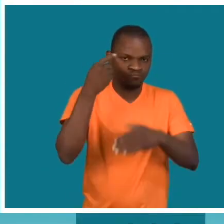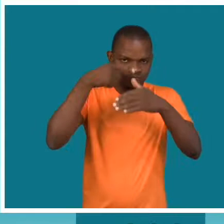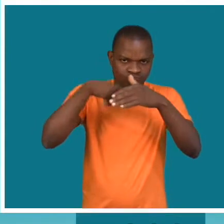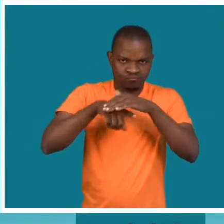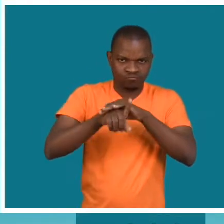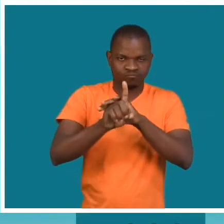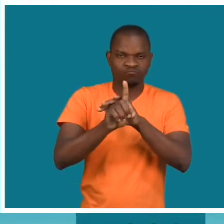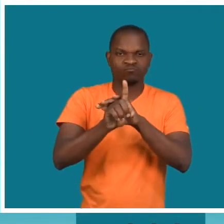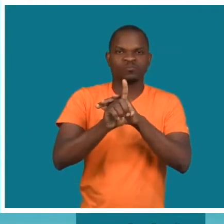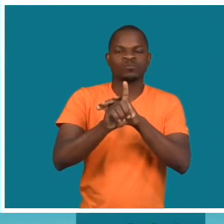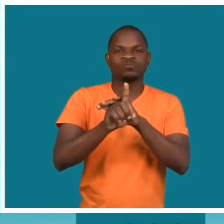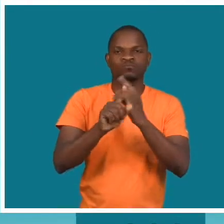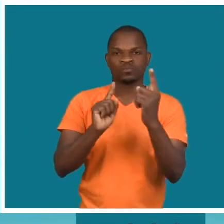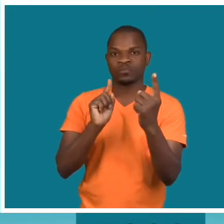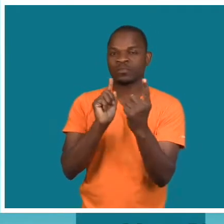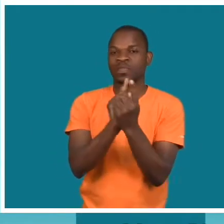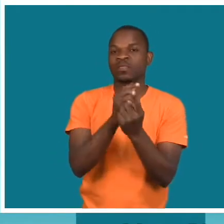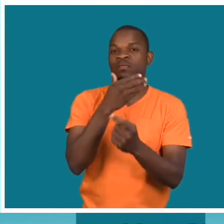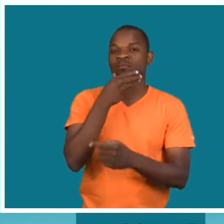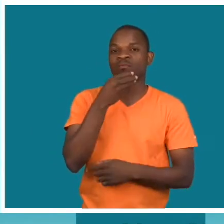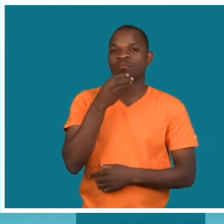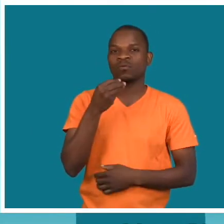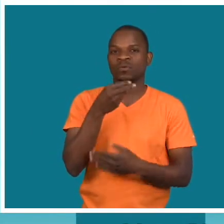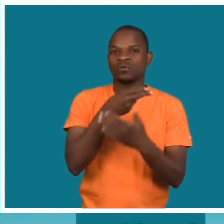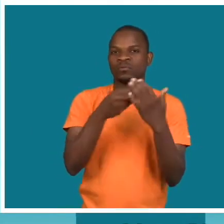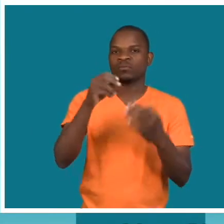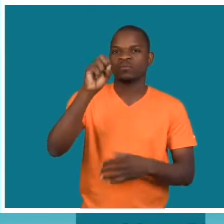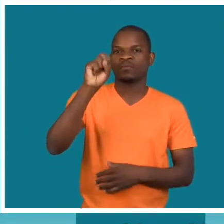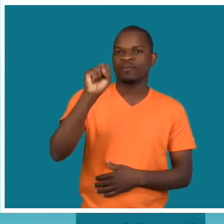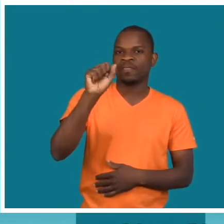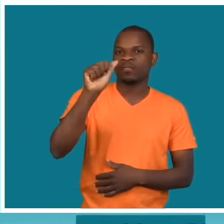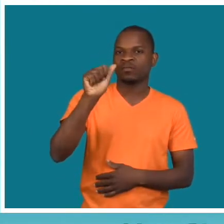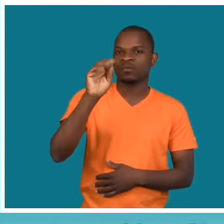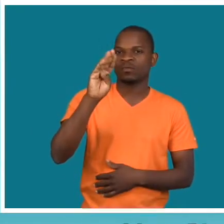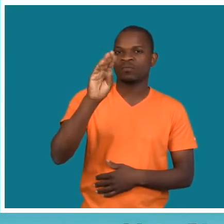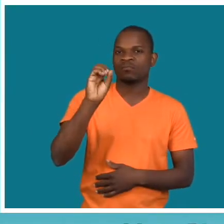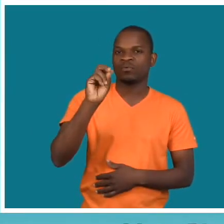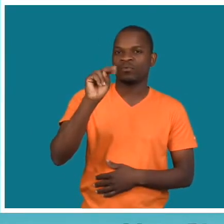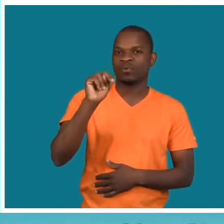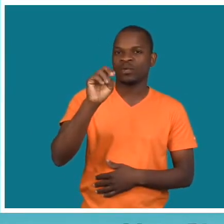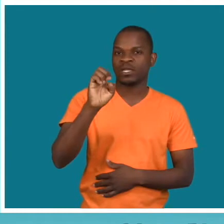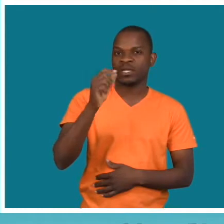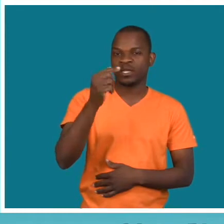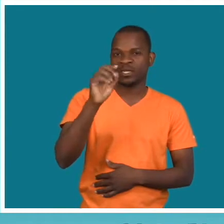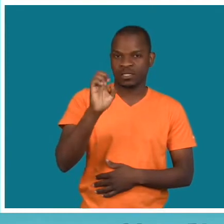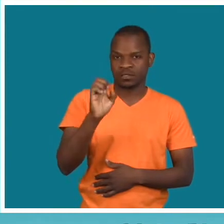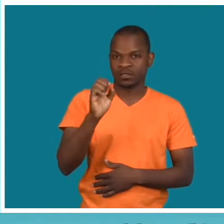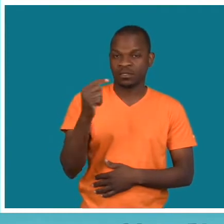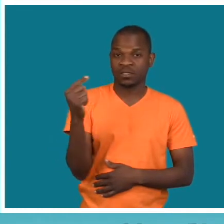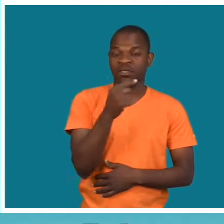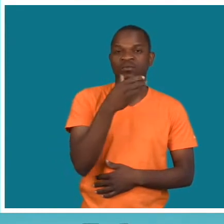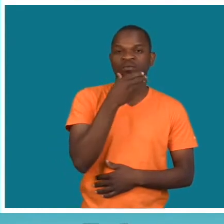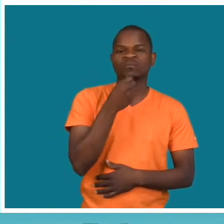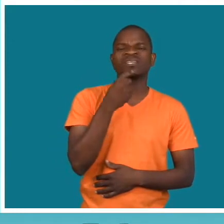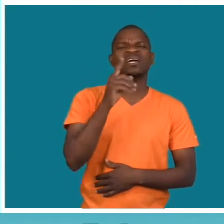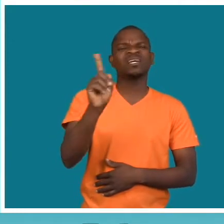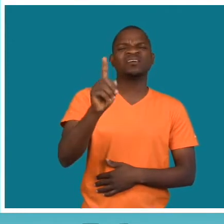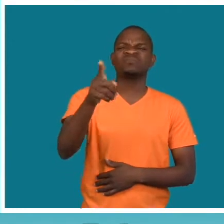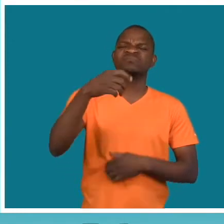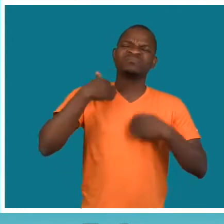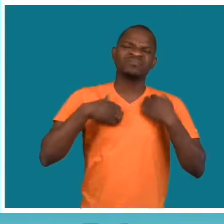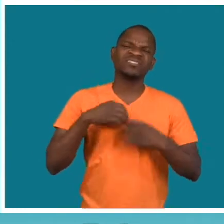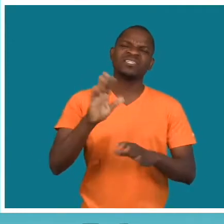novo para lá, fui atendido com um senhor de nome Sabonete, o apelido me lembro cá, é Sabonete. O